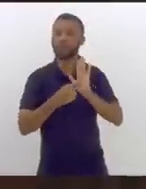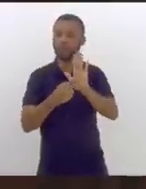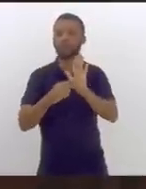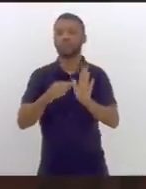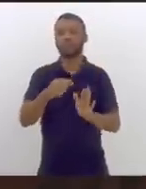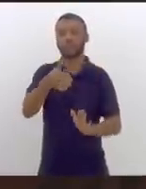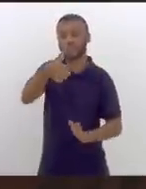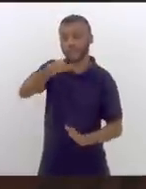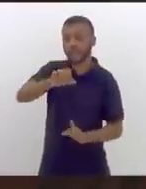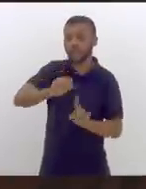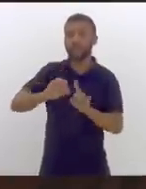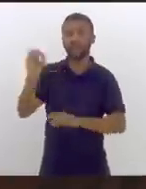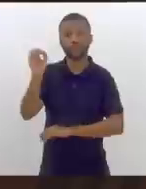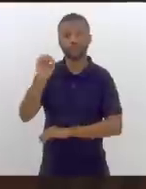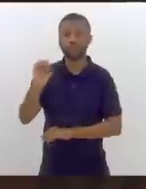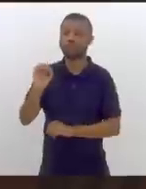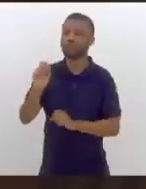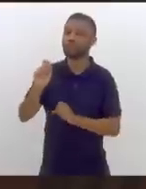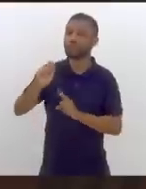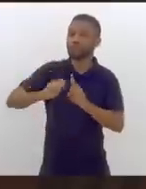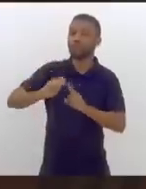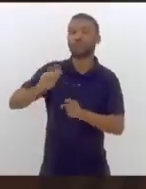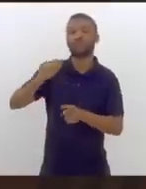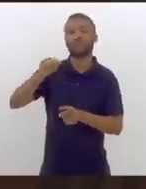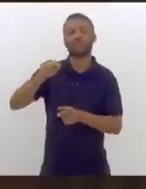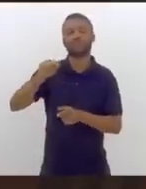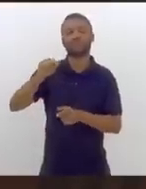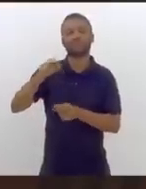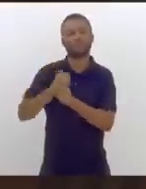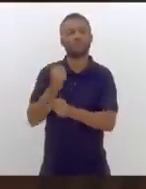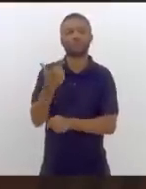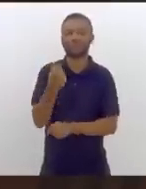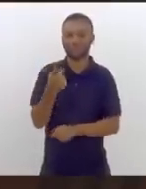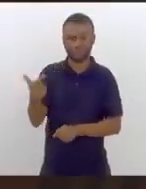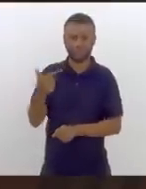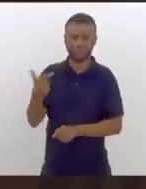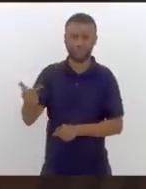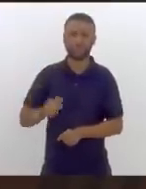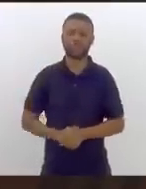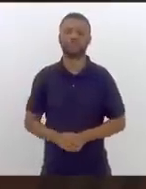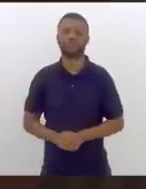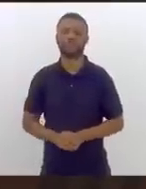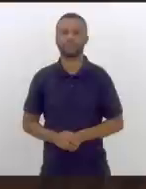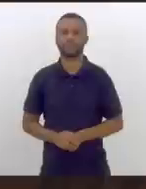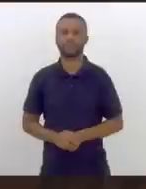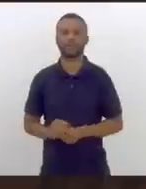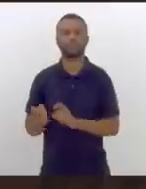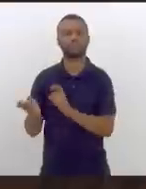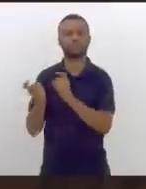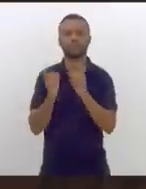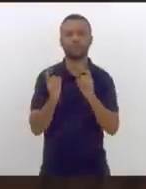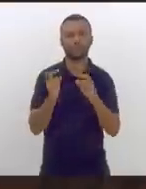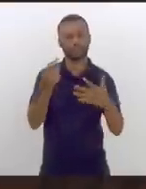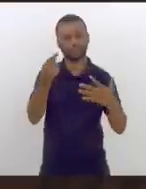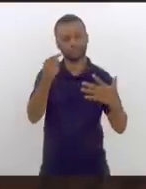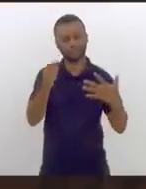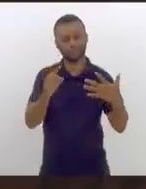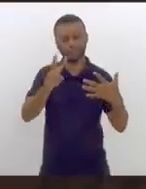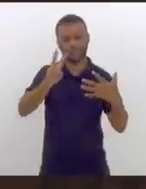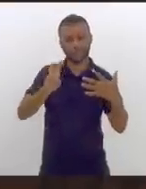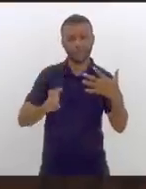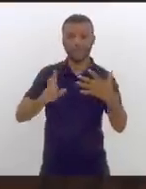teremos aqui vários temas alguns já foram debatidos mas precisam ainda ser